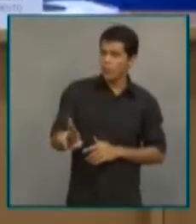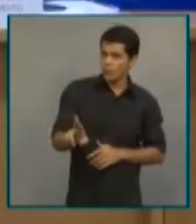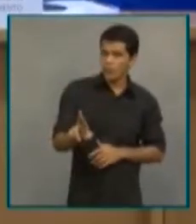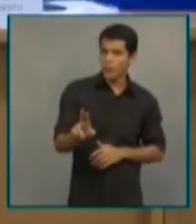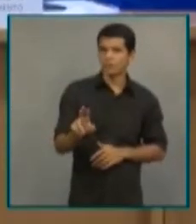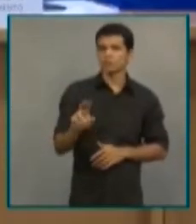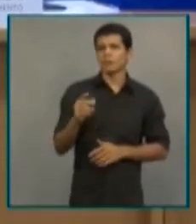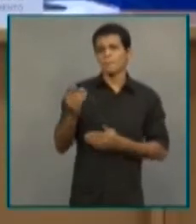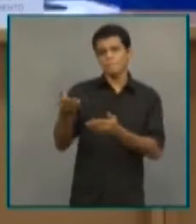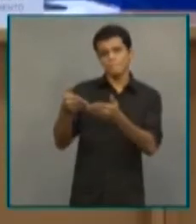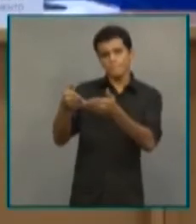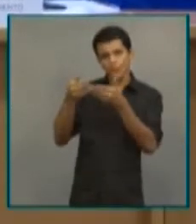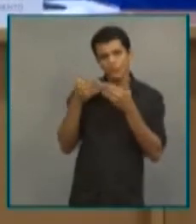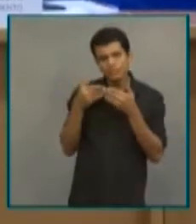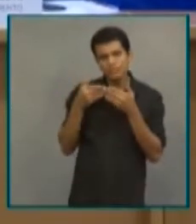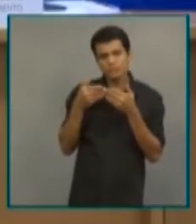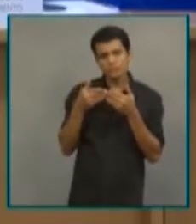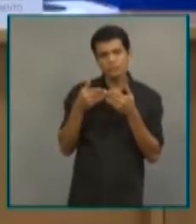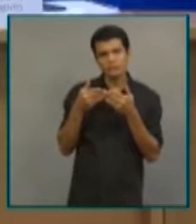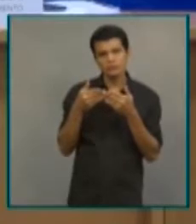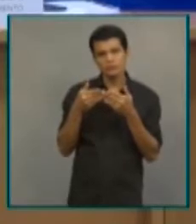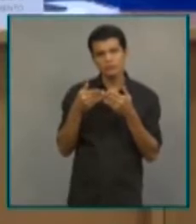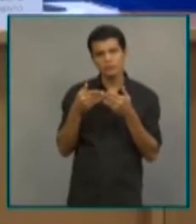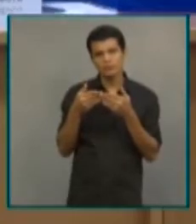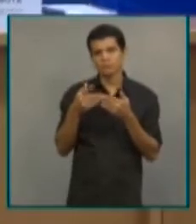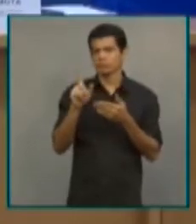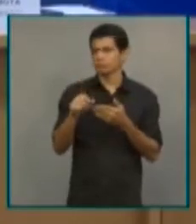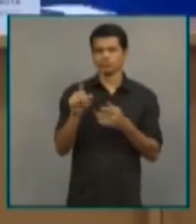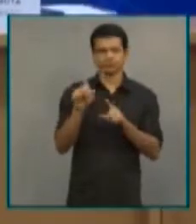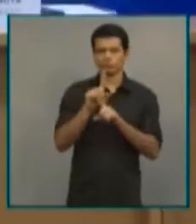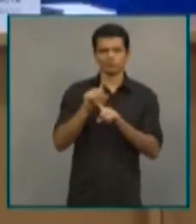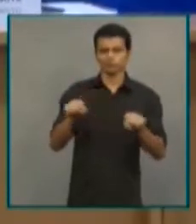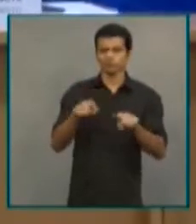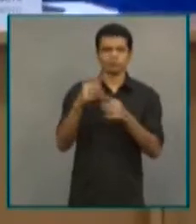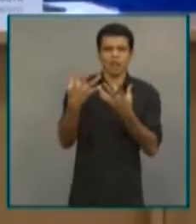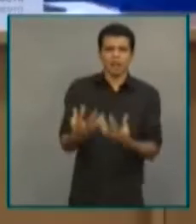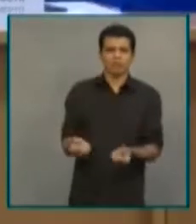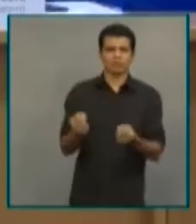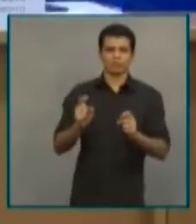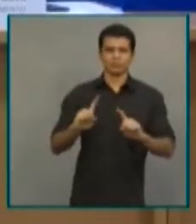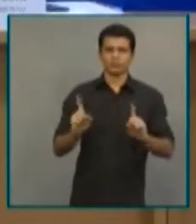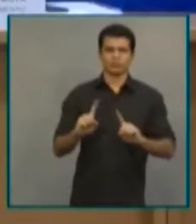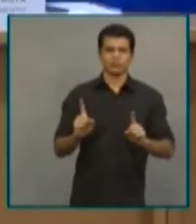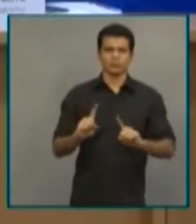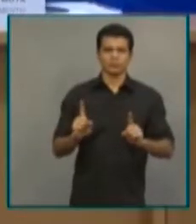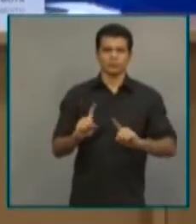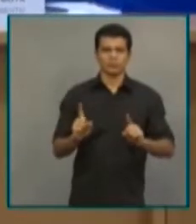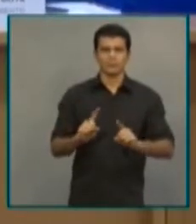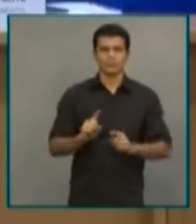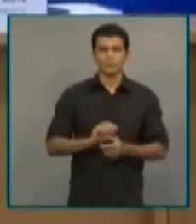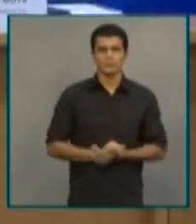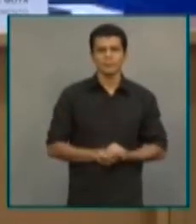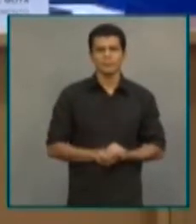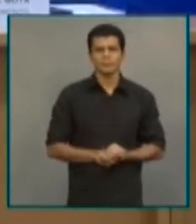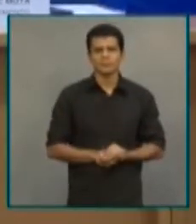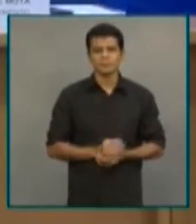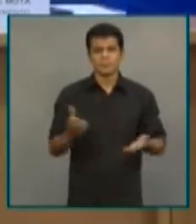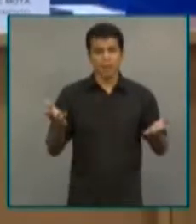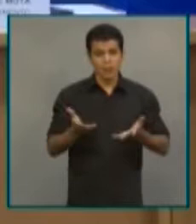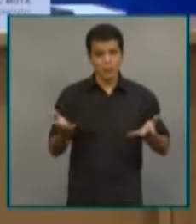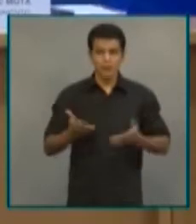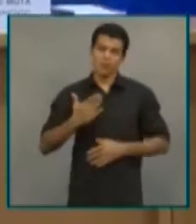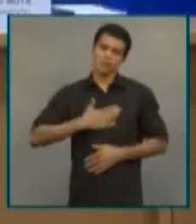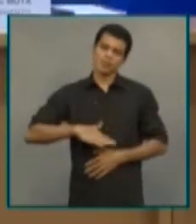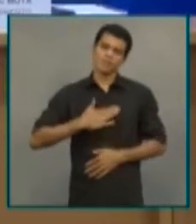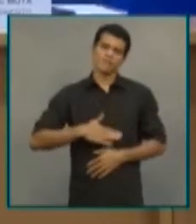Jansen e pela doutora Roberta Vasques foram indeferidos. Isso, muito bom. Daremos agora um intervalo de